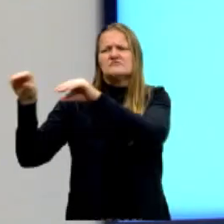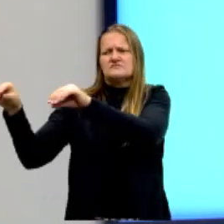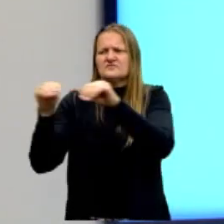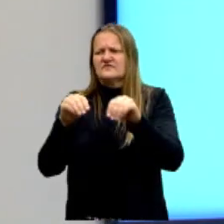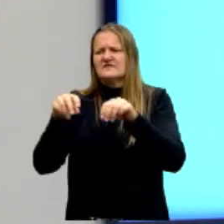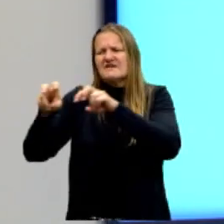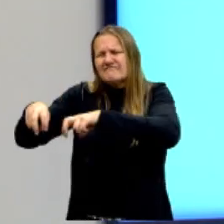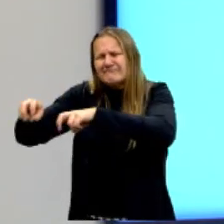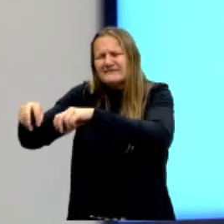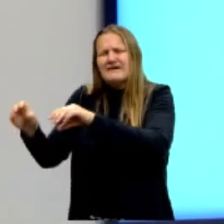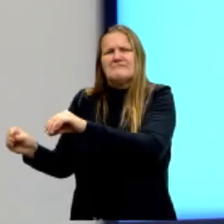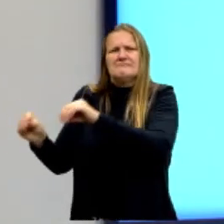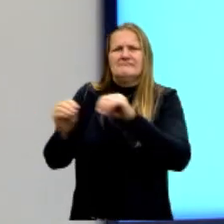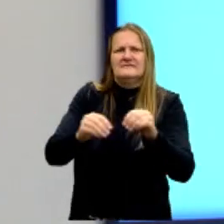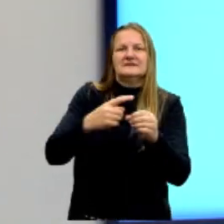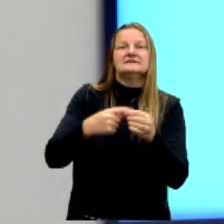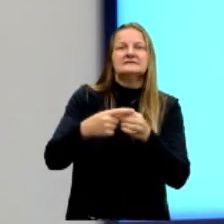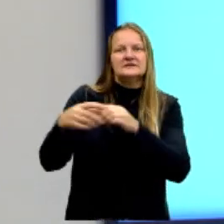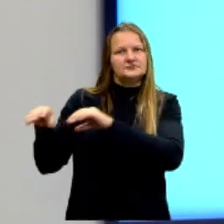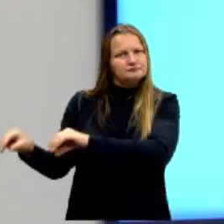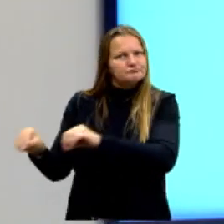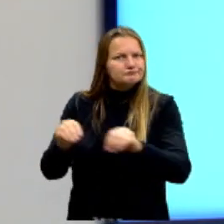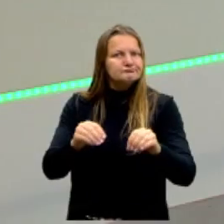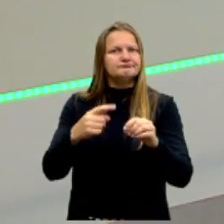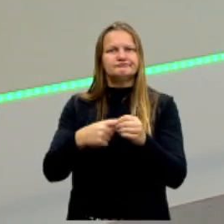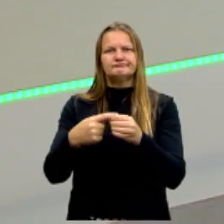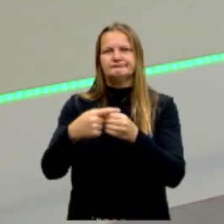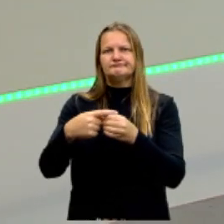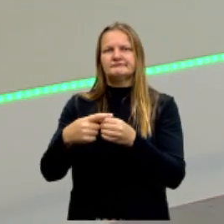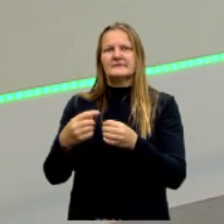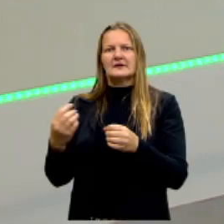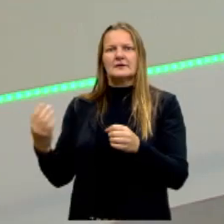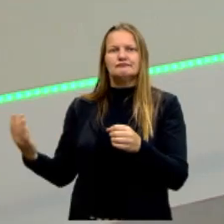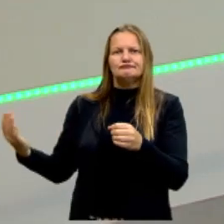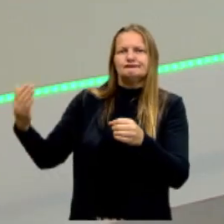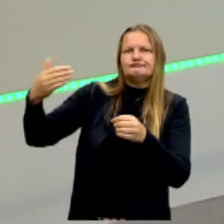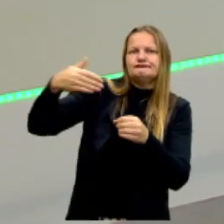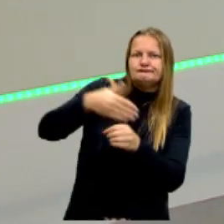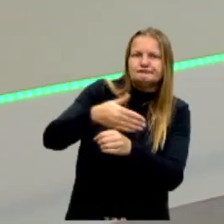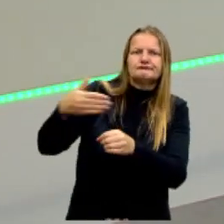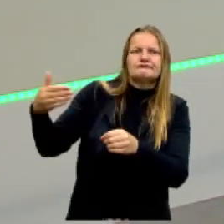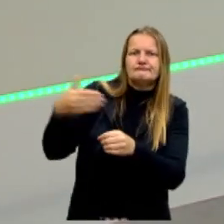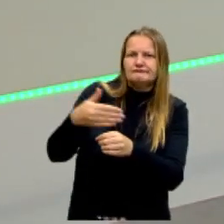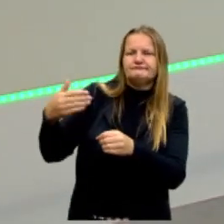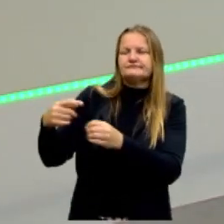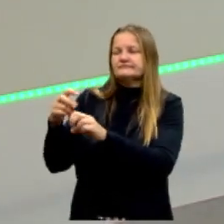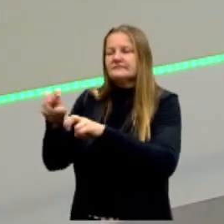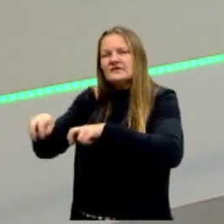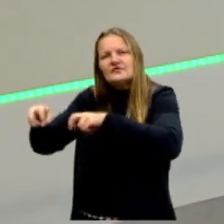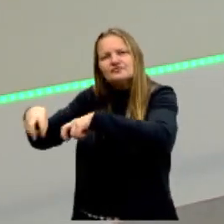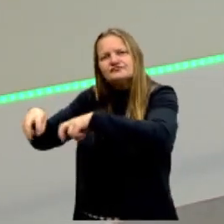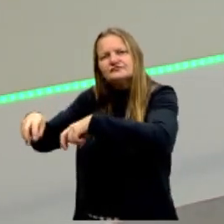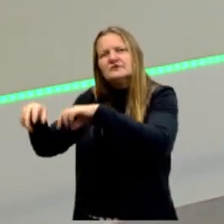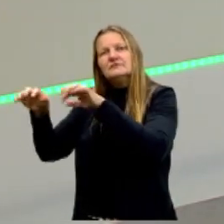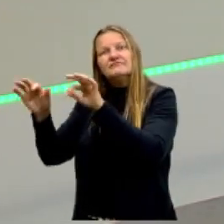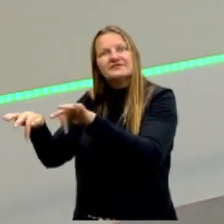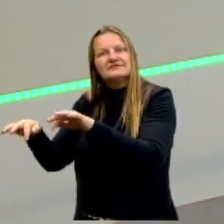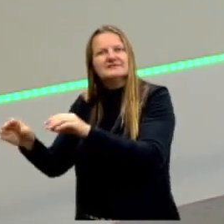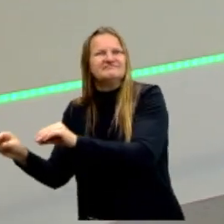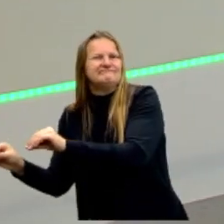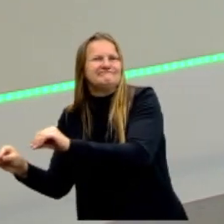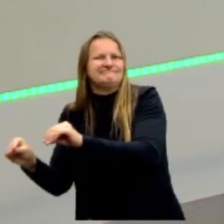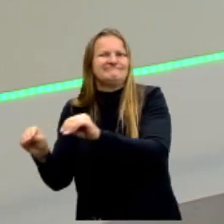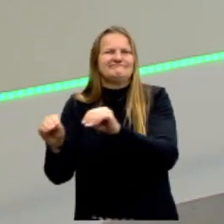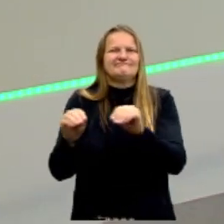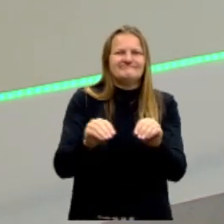do campo para a cidade ou seja as pessoas estavam saindo lá do campo e eu